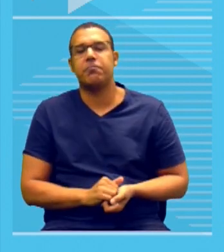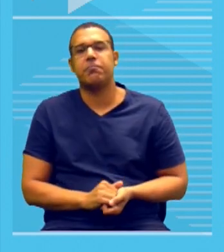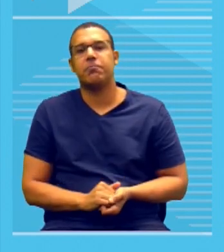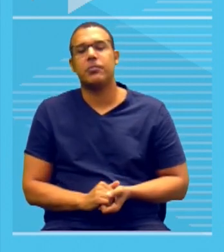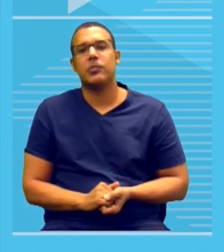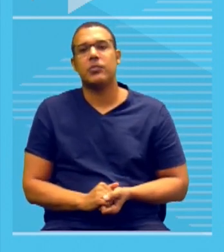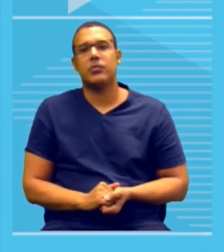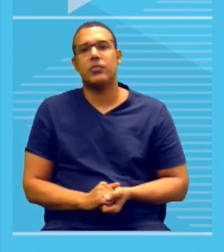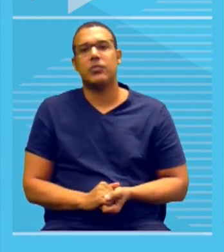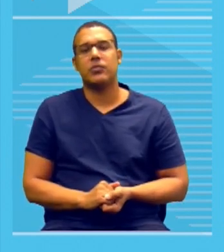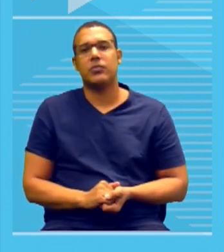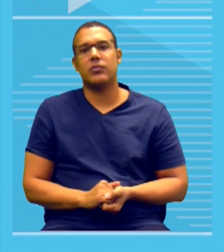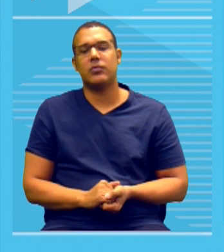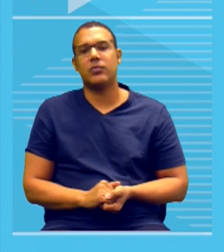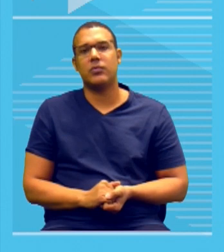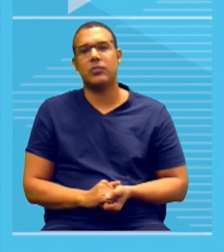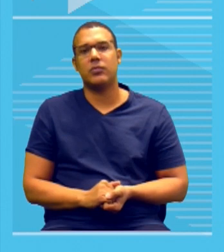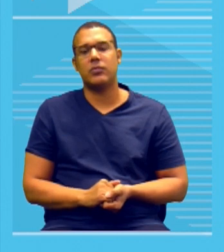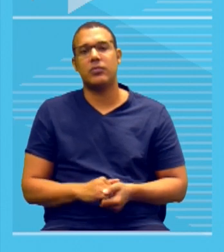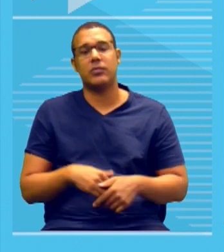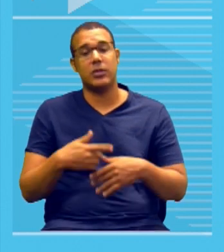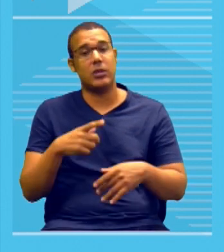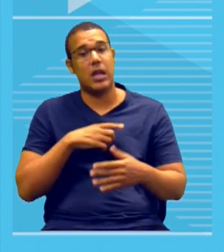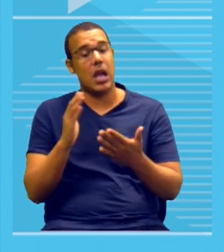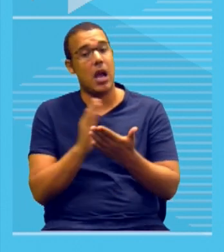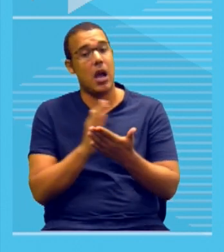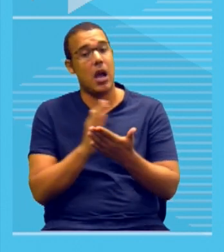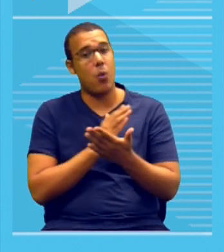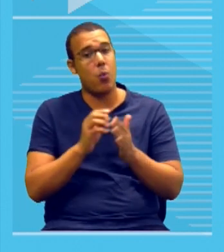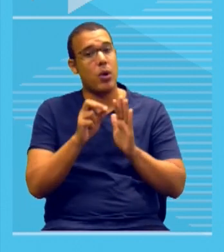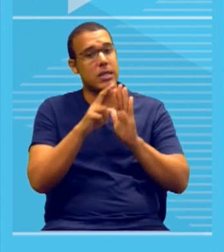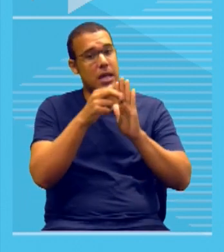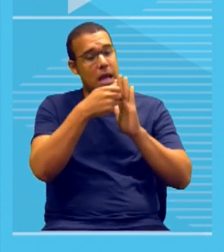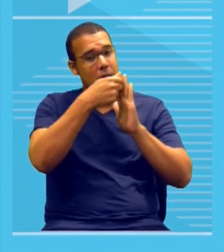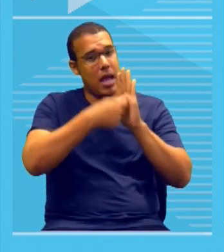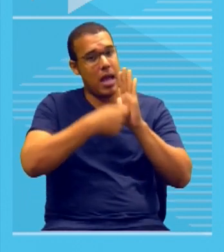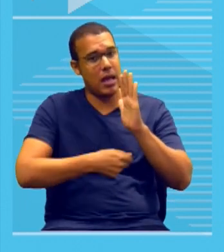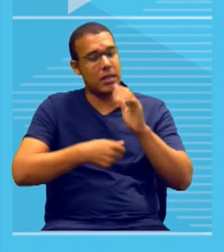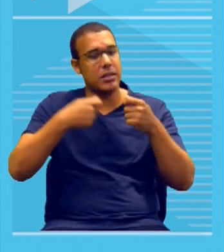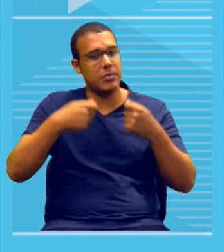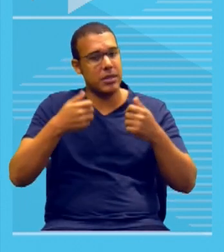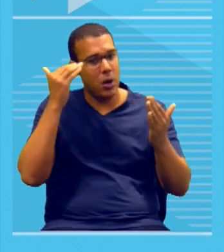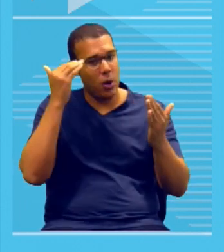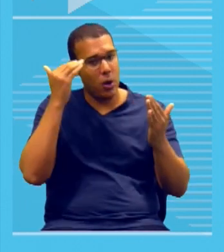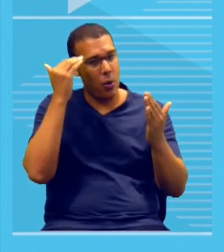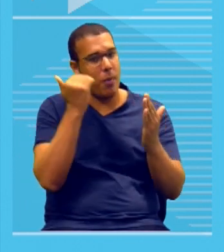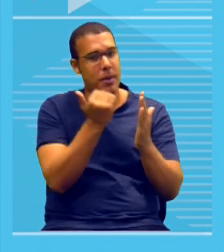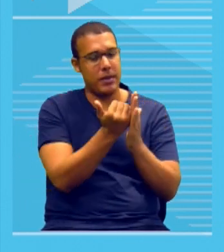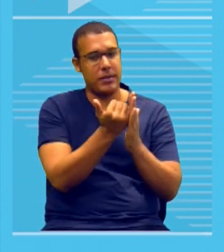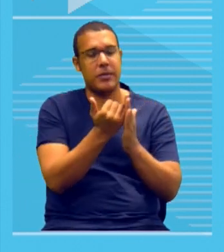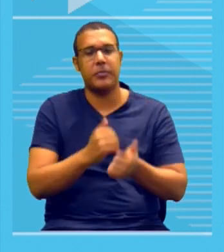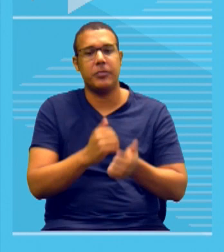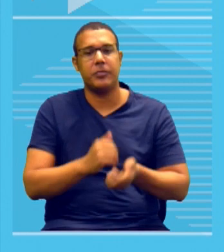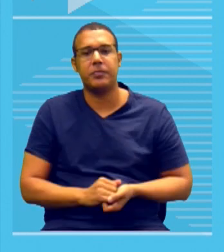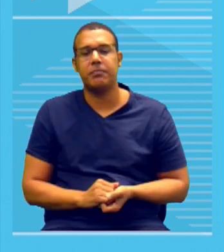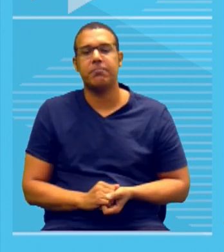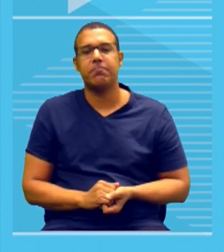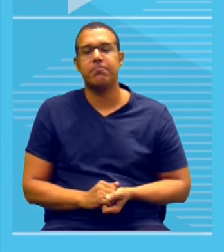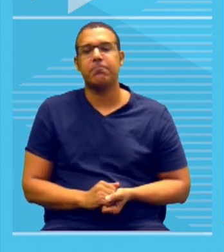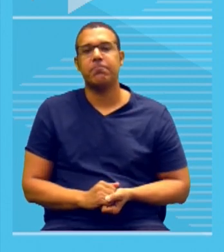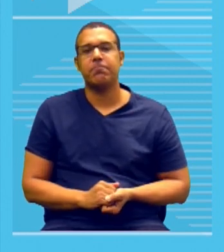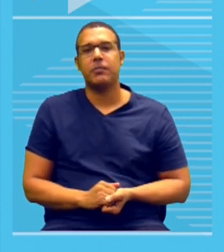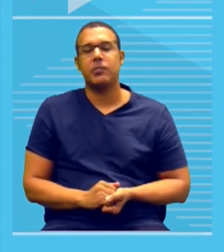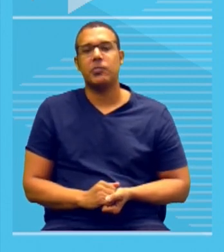aqui algumas normas a serem seguidas vou falar nisso vocês